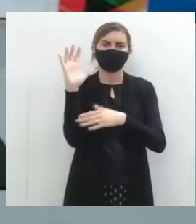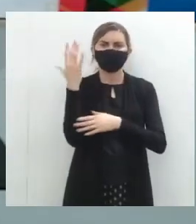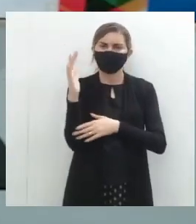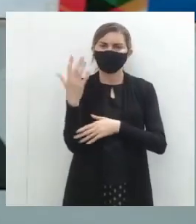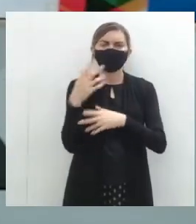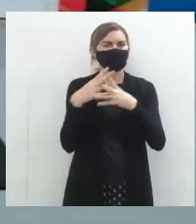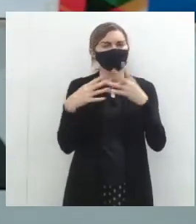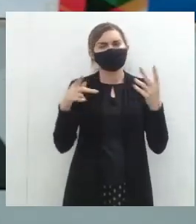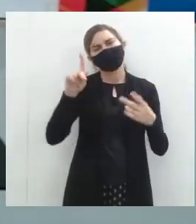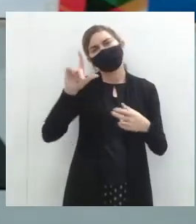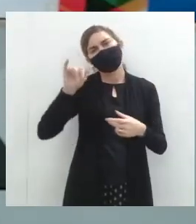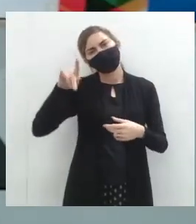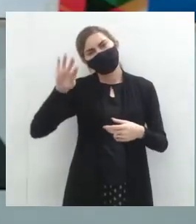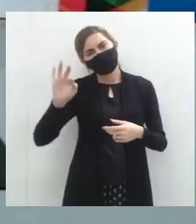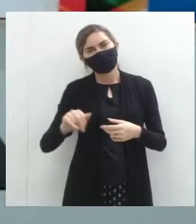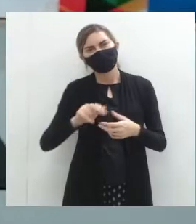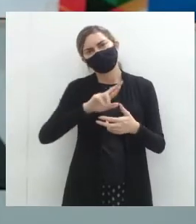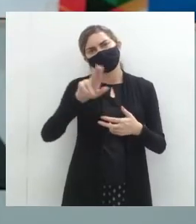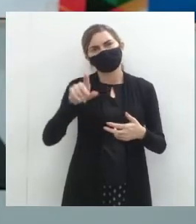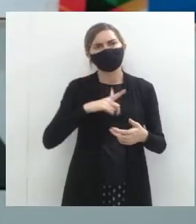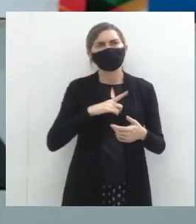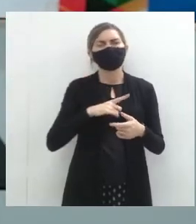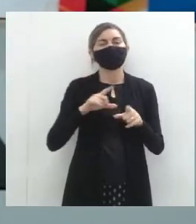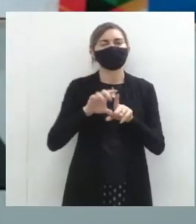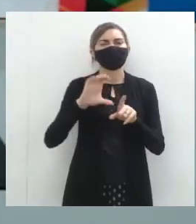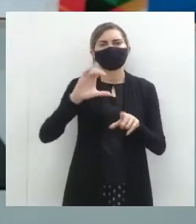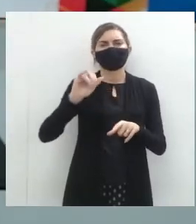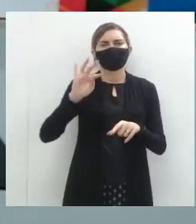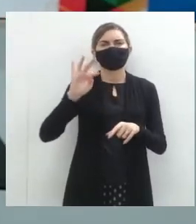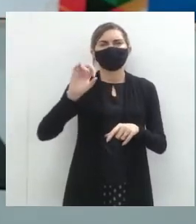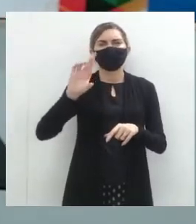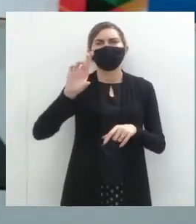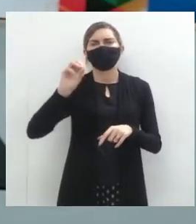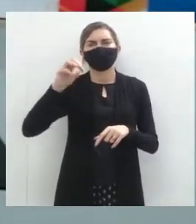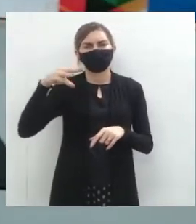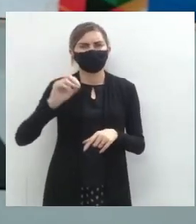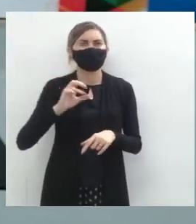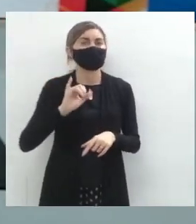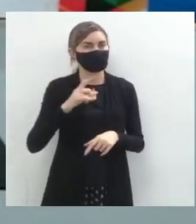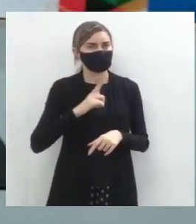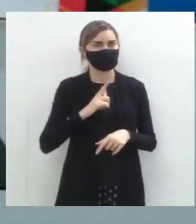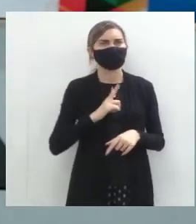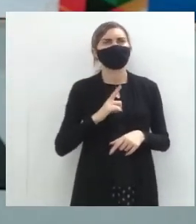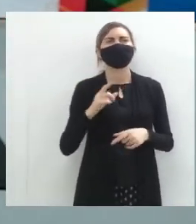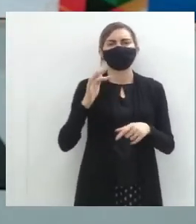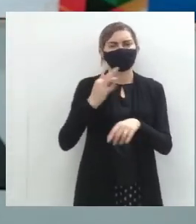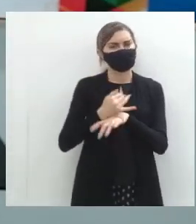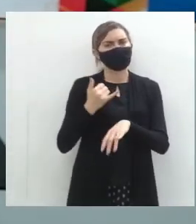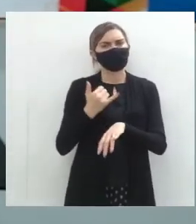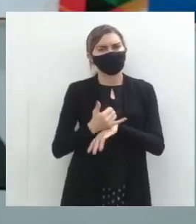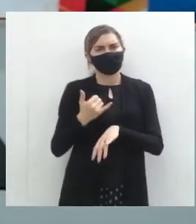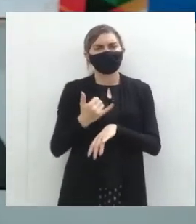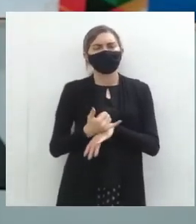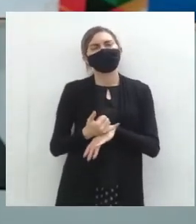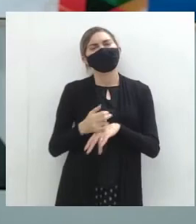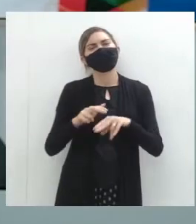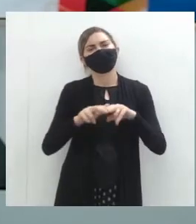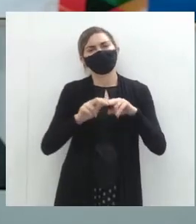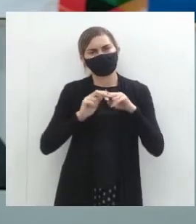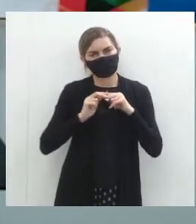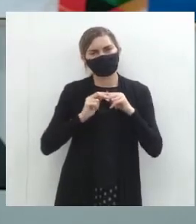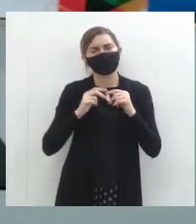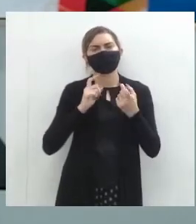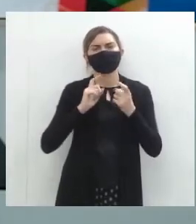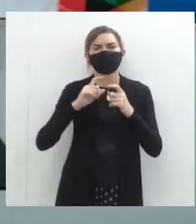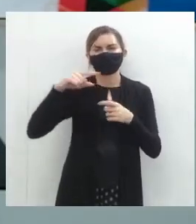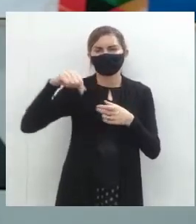fotossintetizantes. Agora, para ter citocromo, se tem citocromo, tem ferro. Então, por isso que a gente diz que o